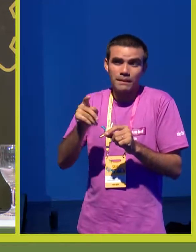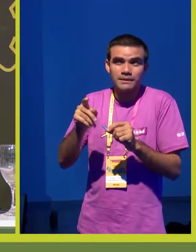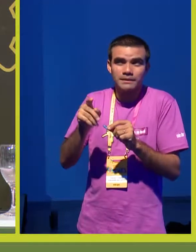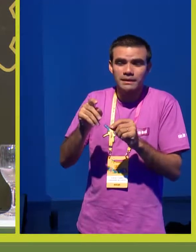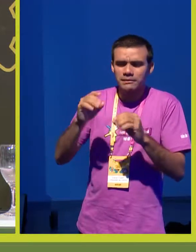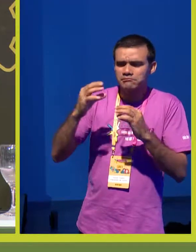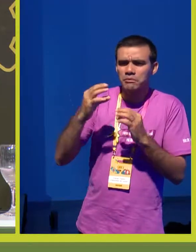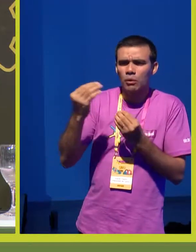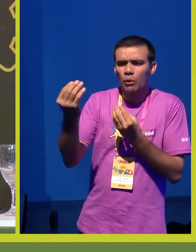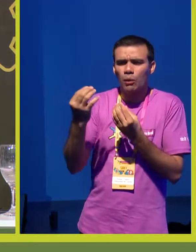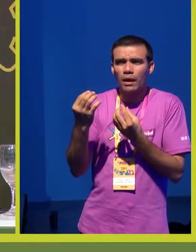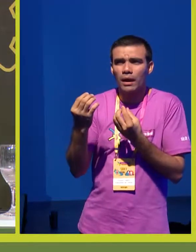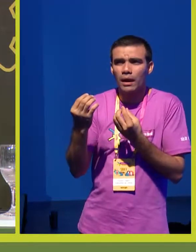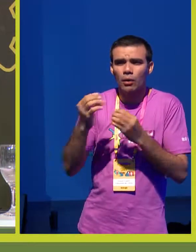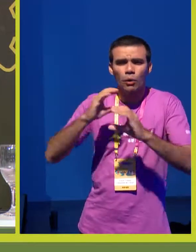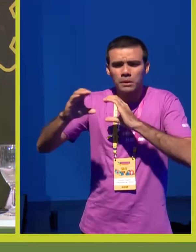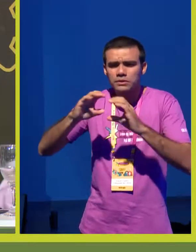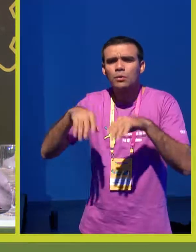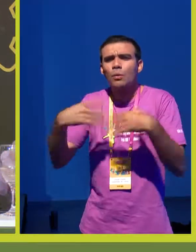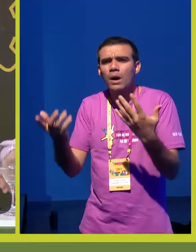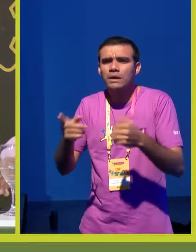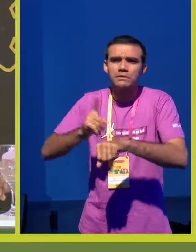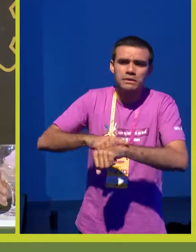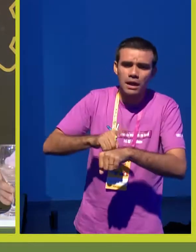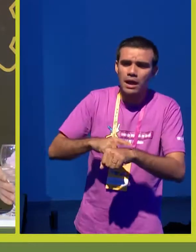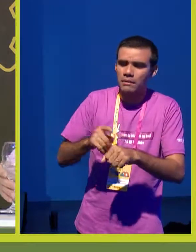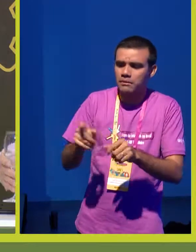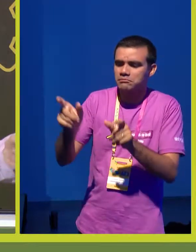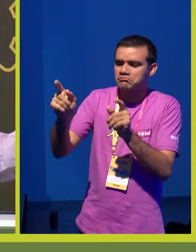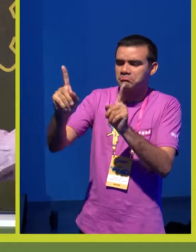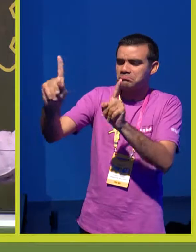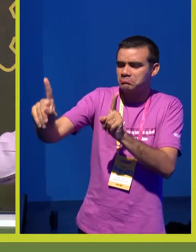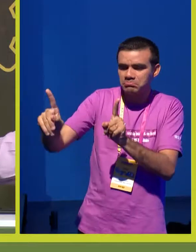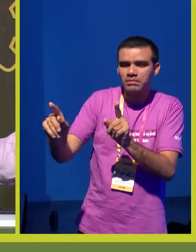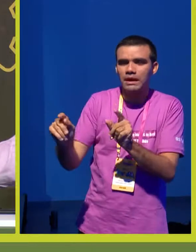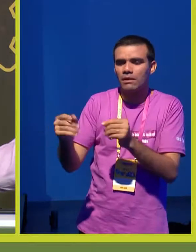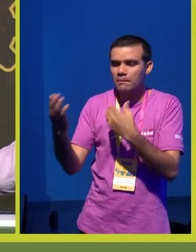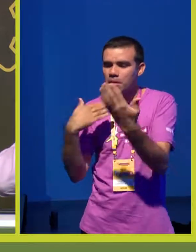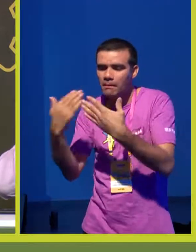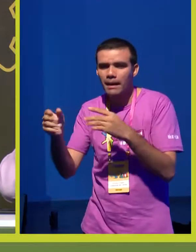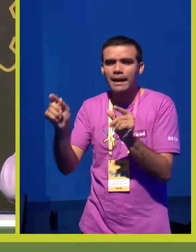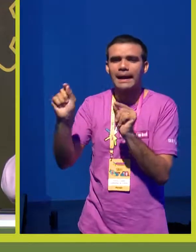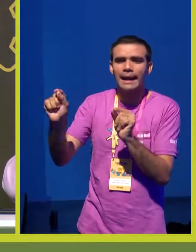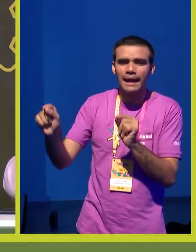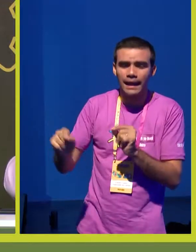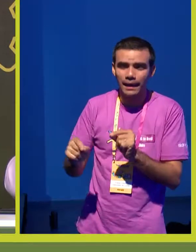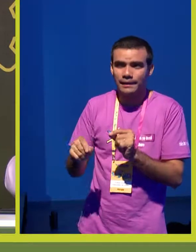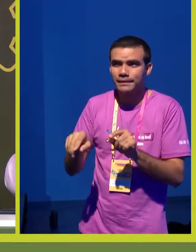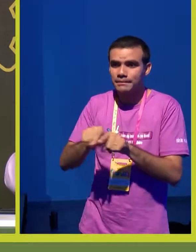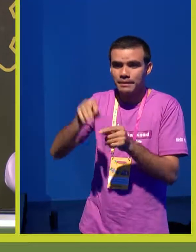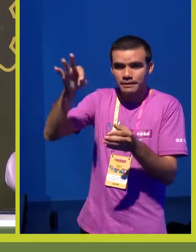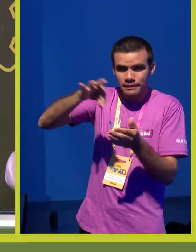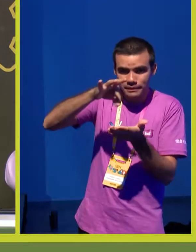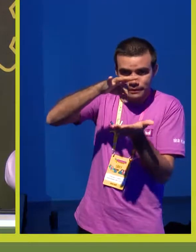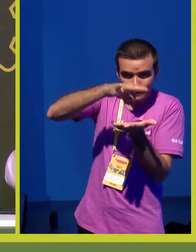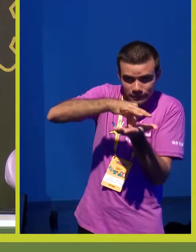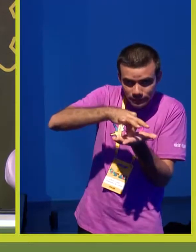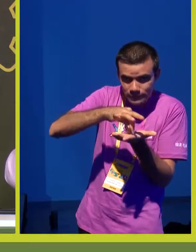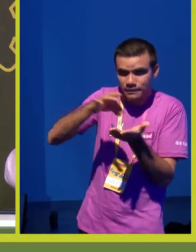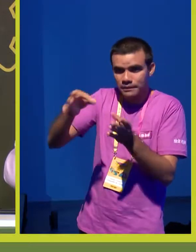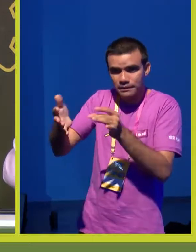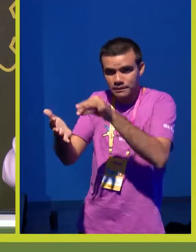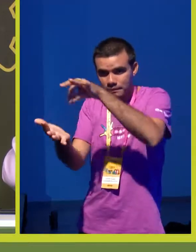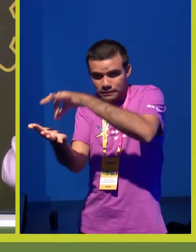a comunicação, quem falou com quem, por quanto tempo, às vezes dados de geolocalização podem estar considerados dentro de metadados,